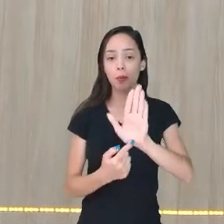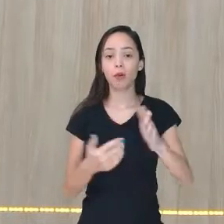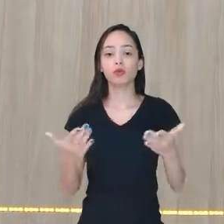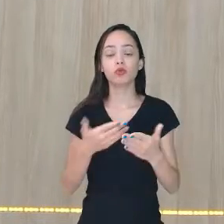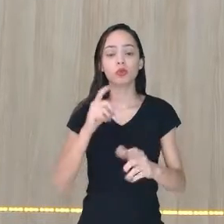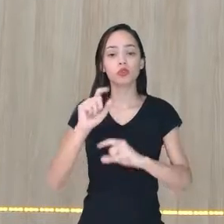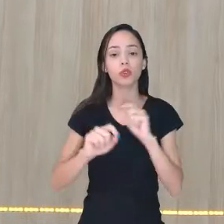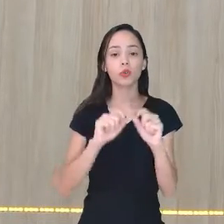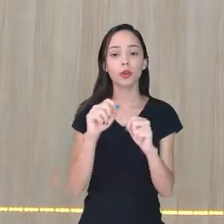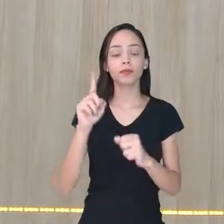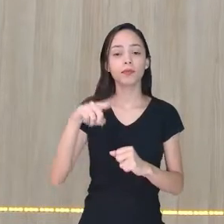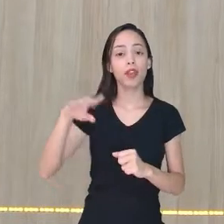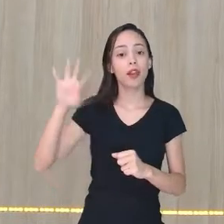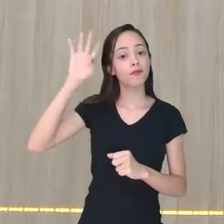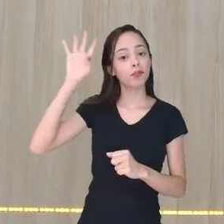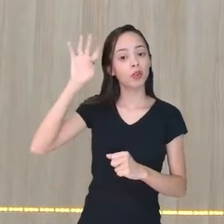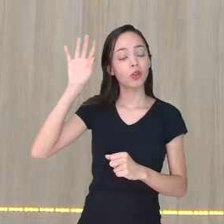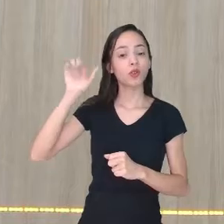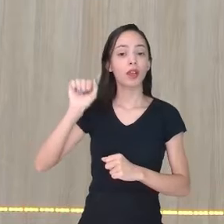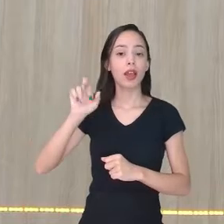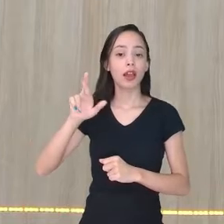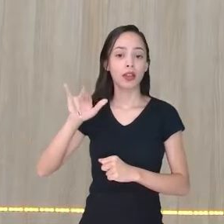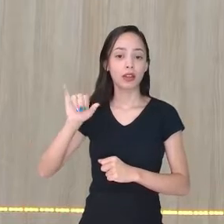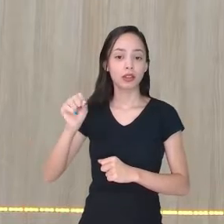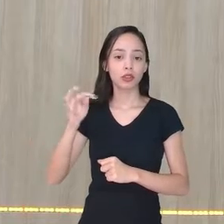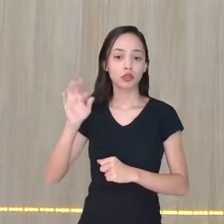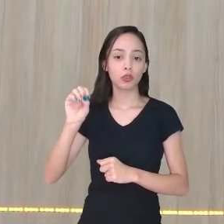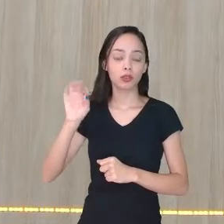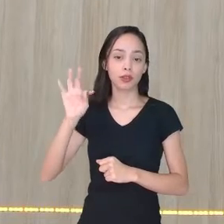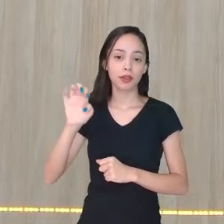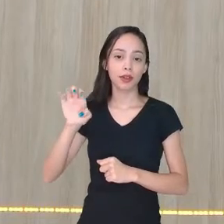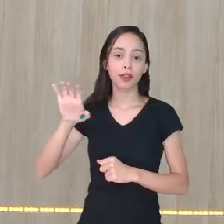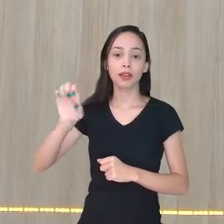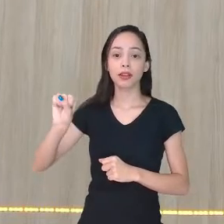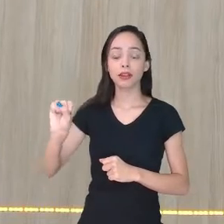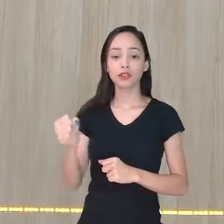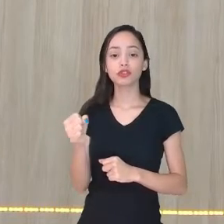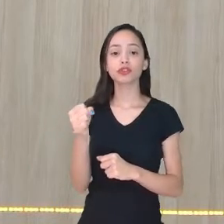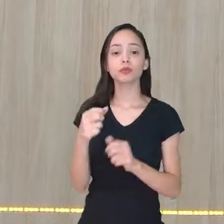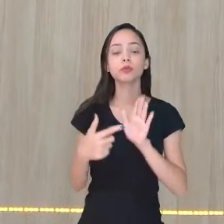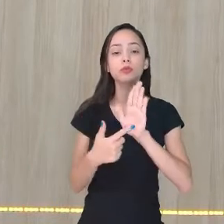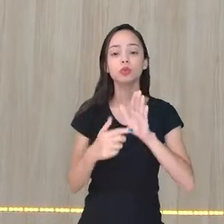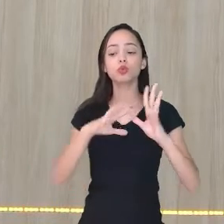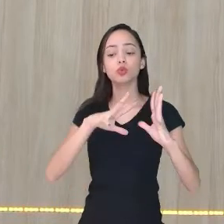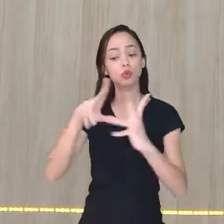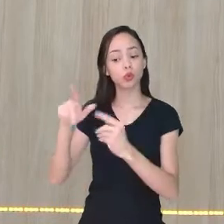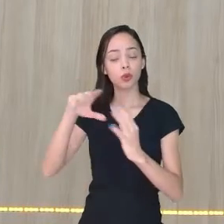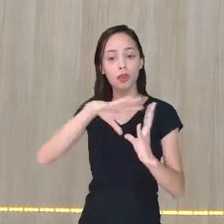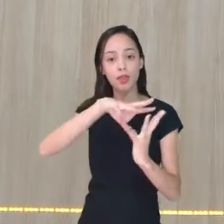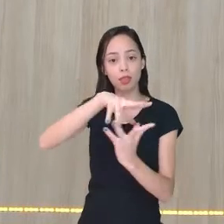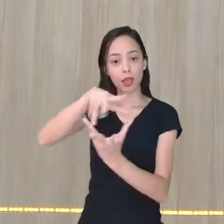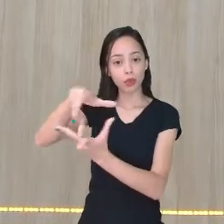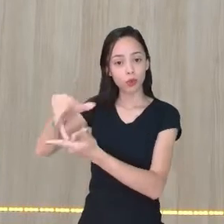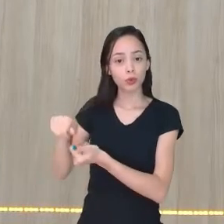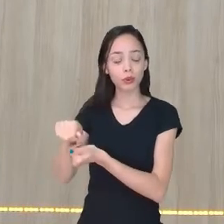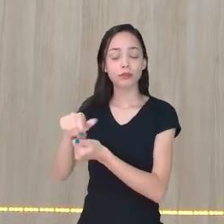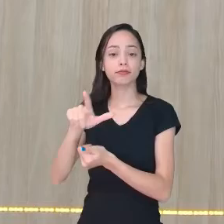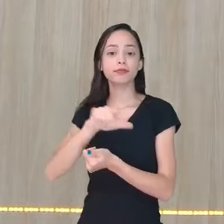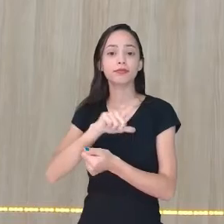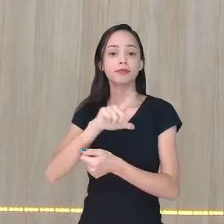filósofo grego Aristóteles, e ele diz o seguinte: em todas as coisas da natureza existe algo de